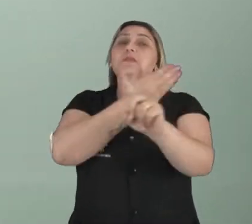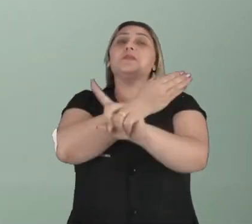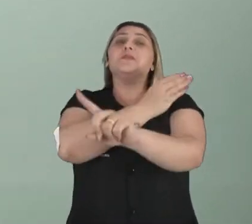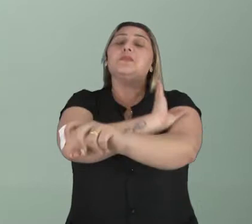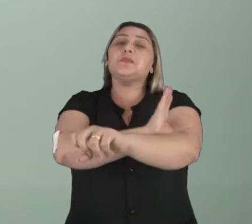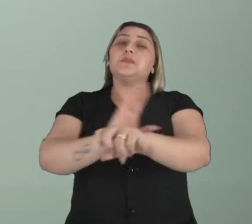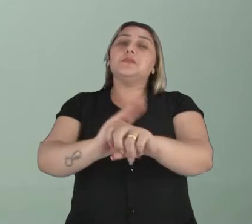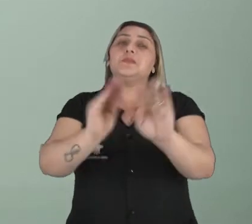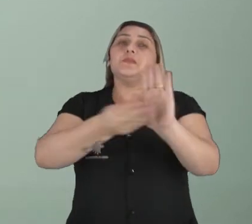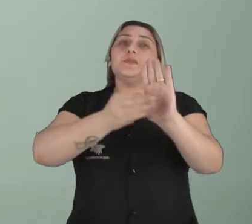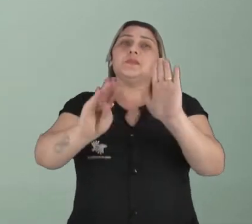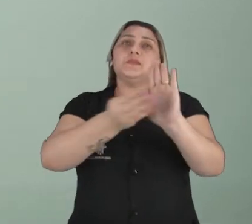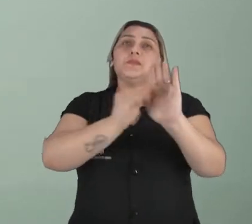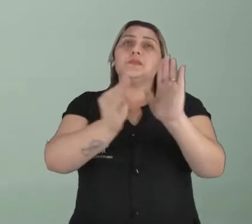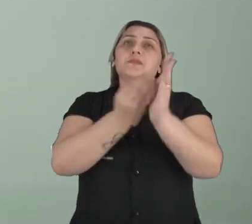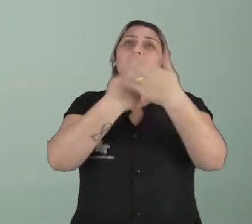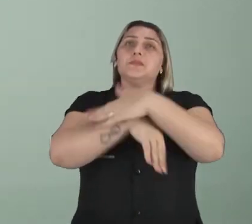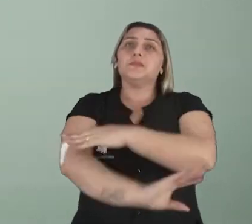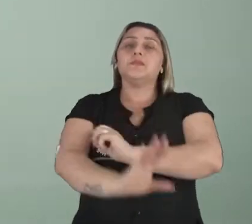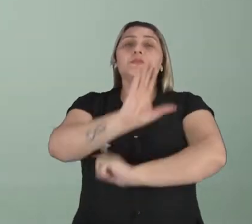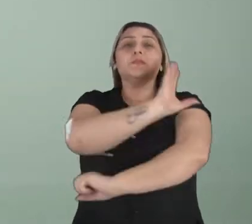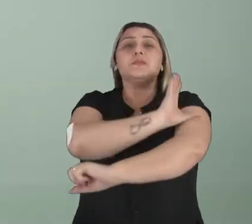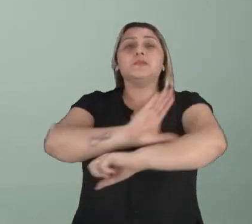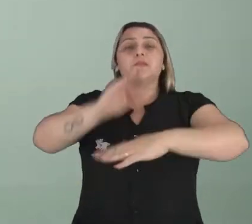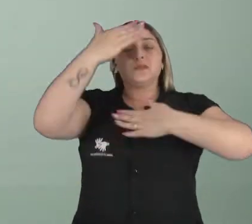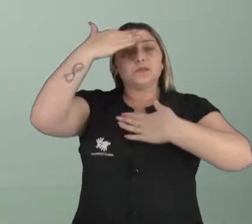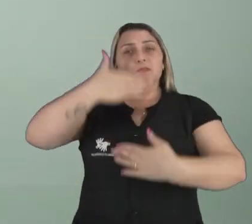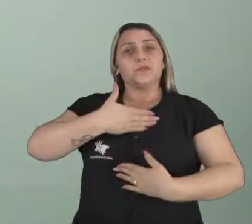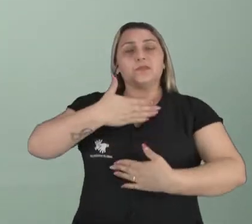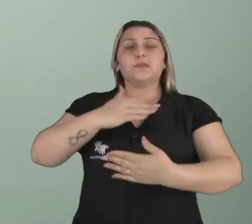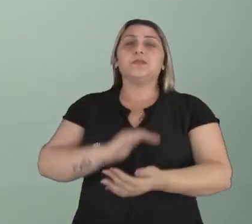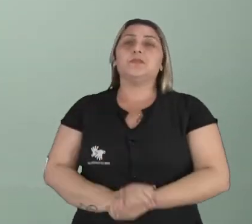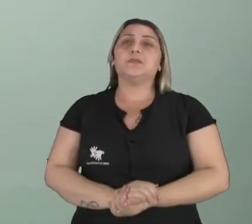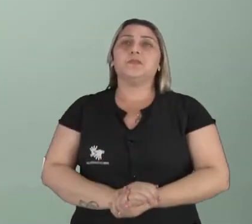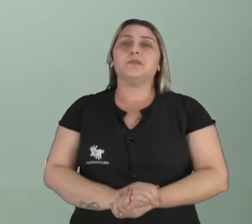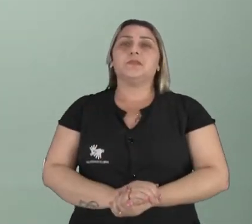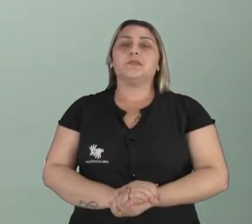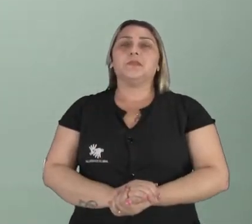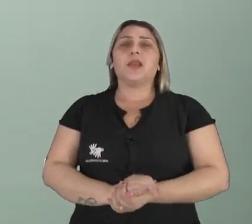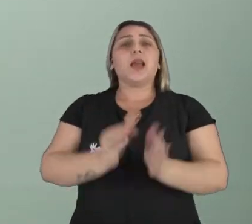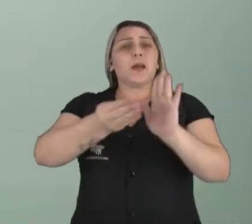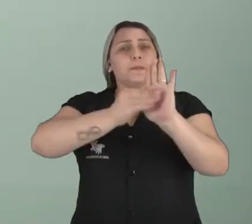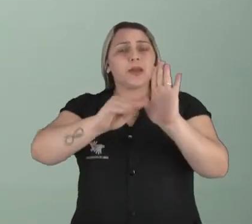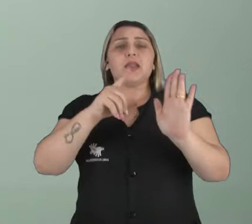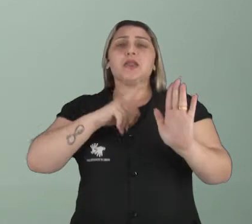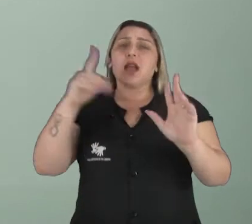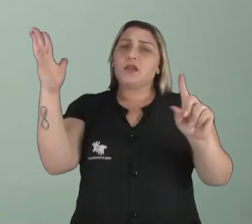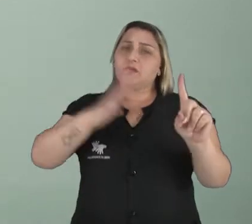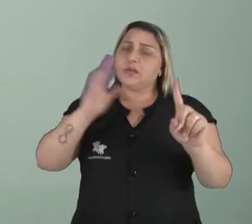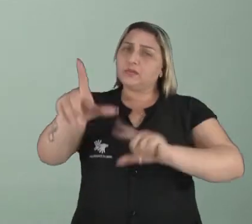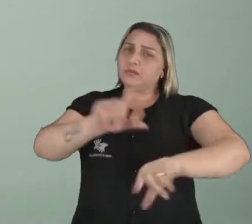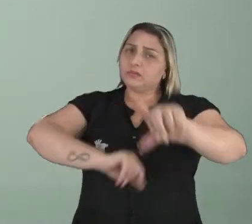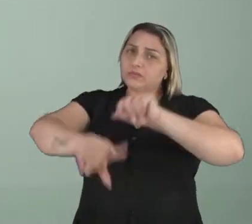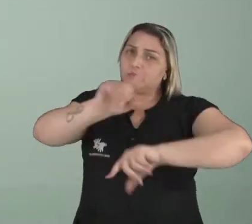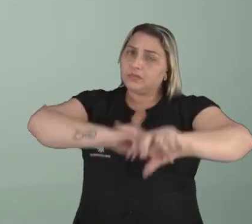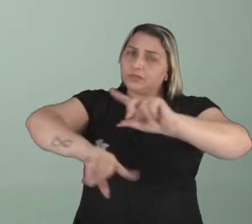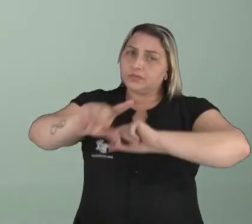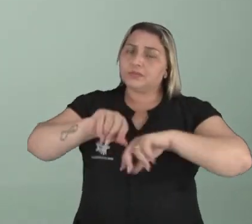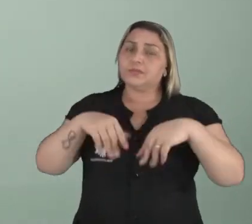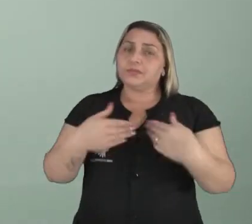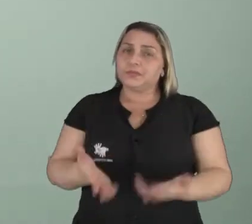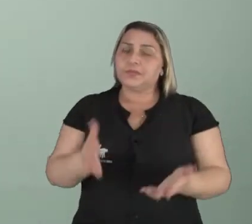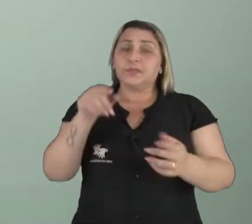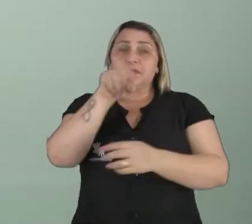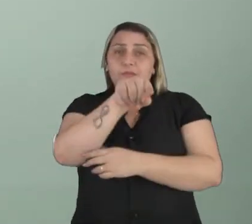da cultura midiática na cultura corporal Será que a mídia tem influência nas suas escolhas